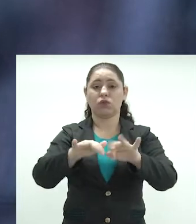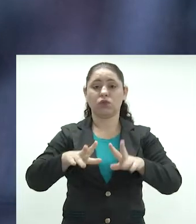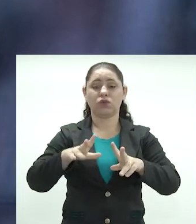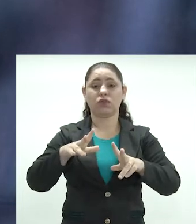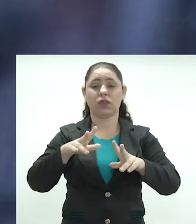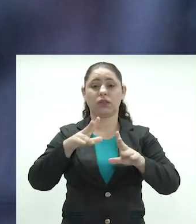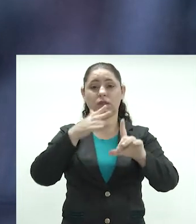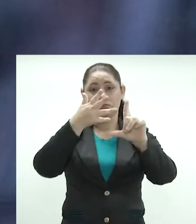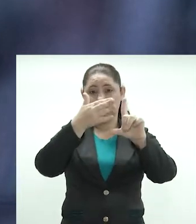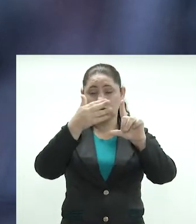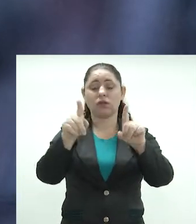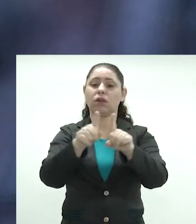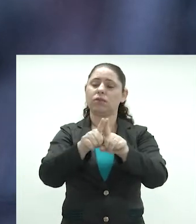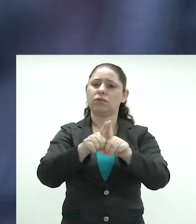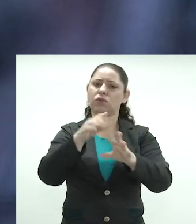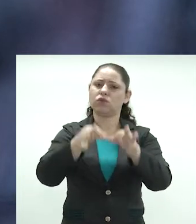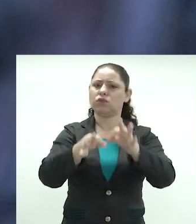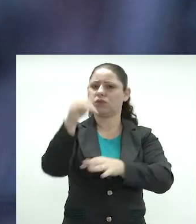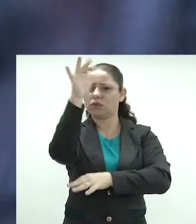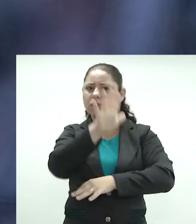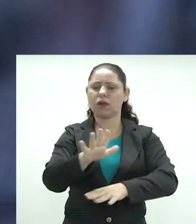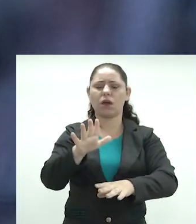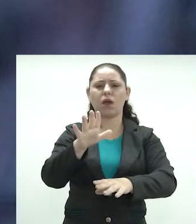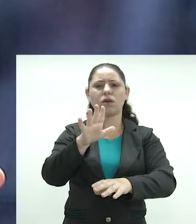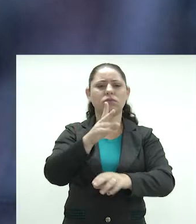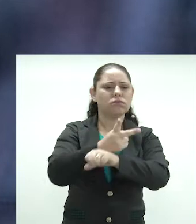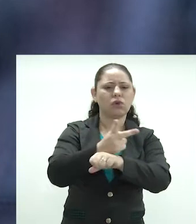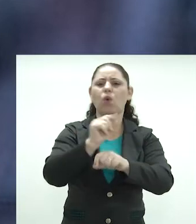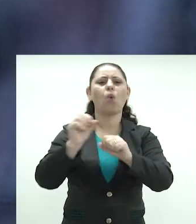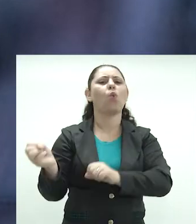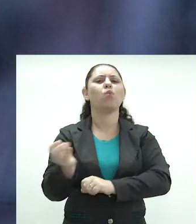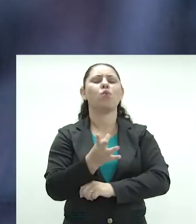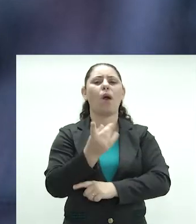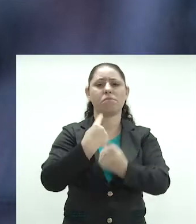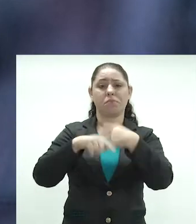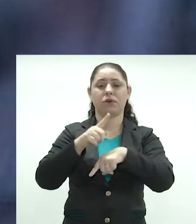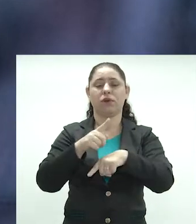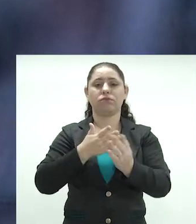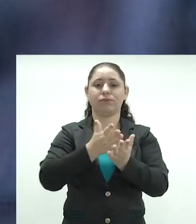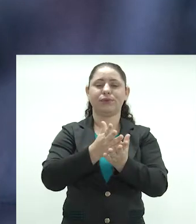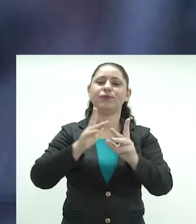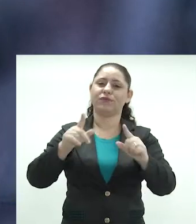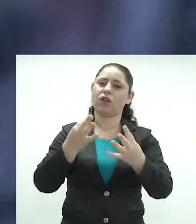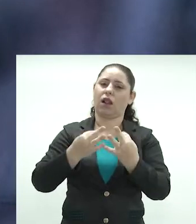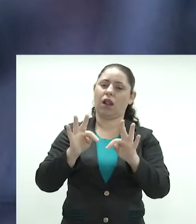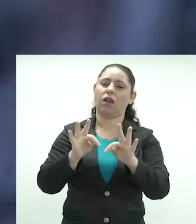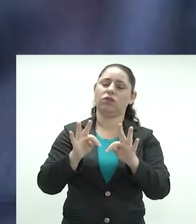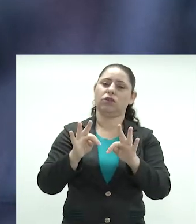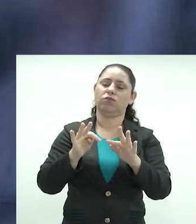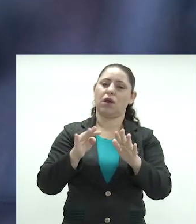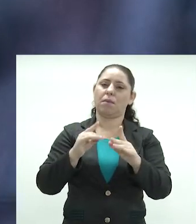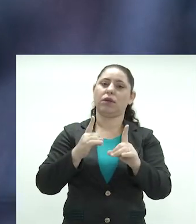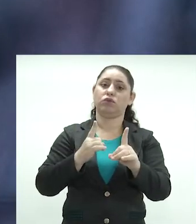sobre as audiências virtuais, né? Então, a justiça brasileira tem procurado se modernizar e caminhar, ainda que não na